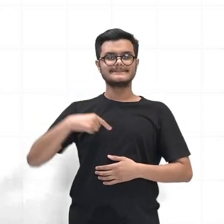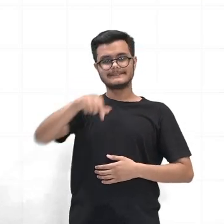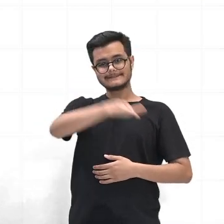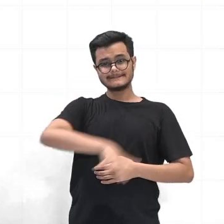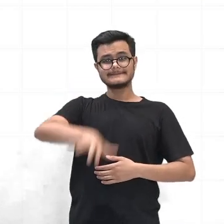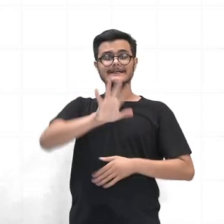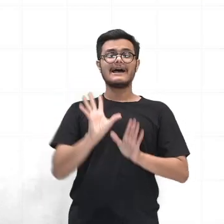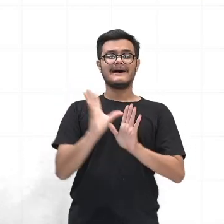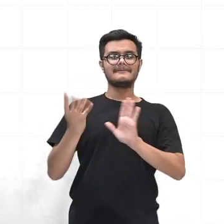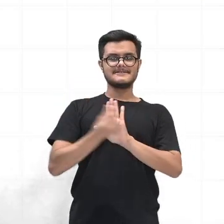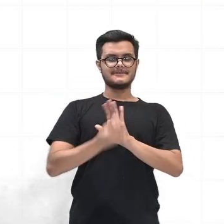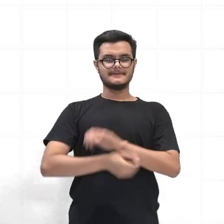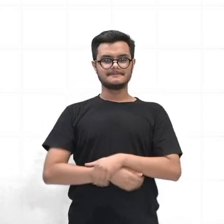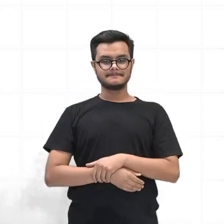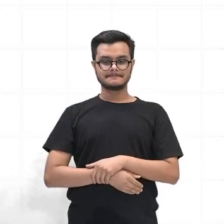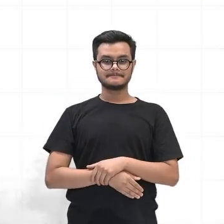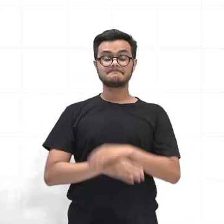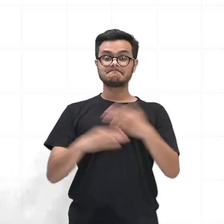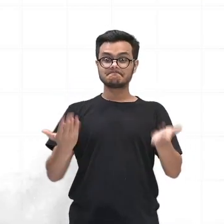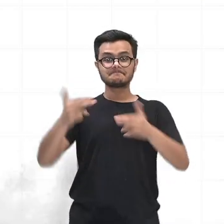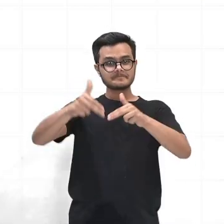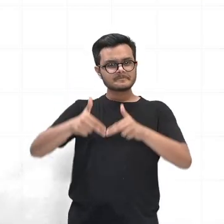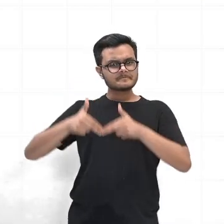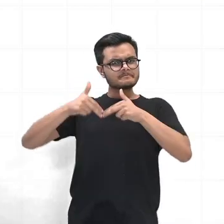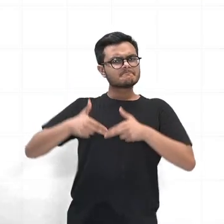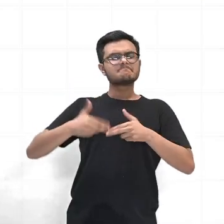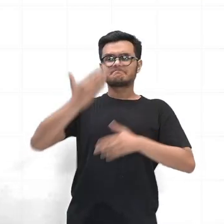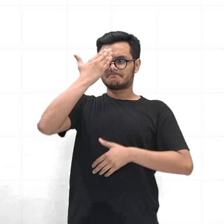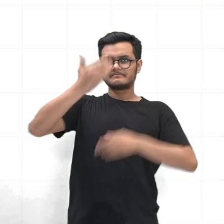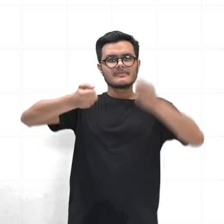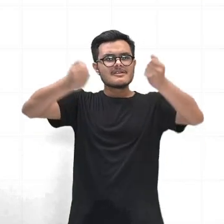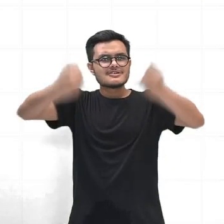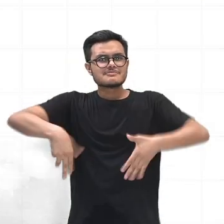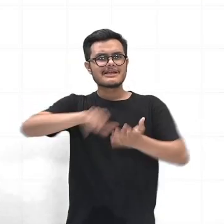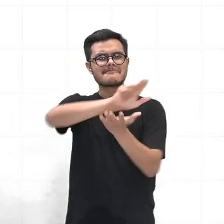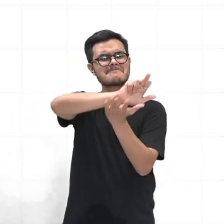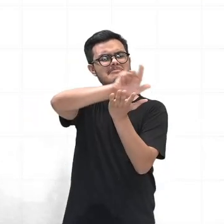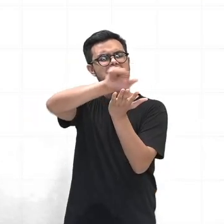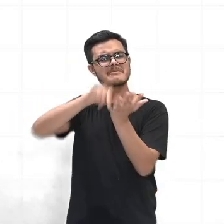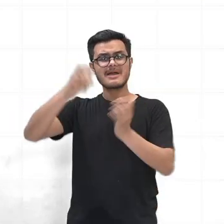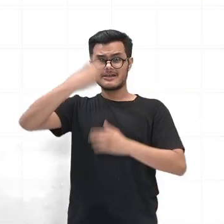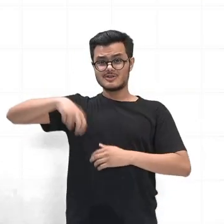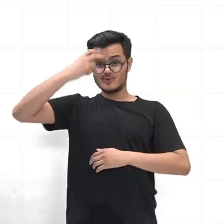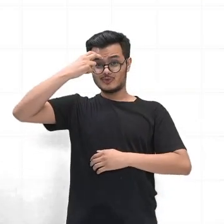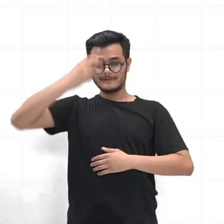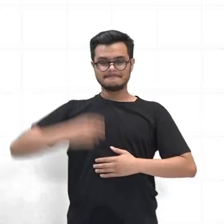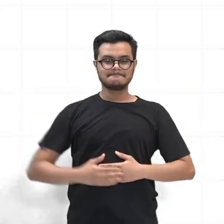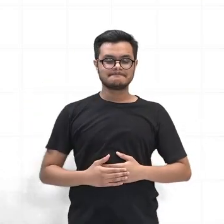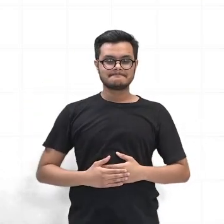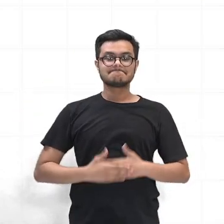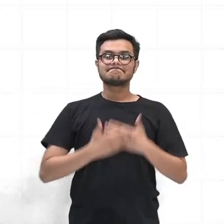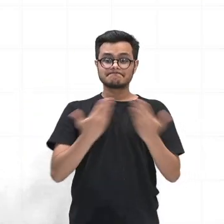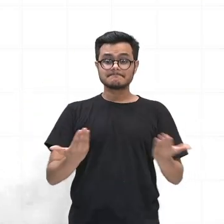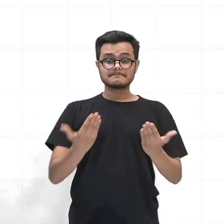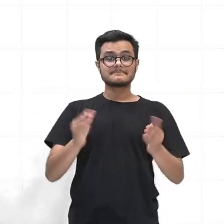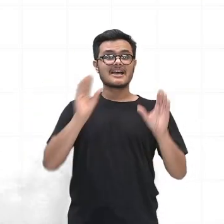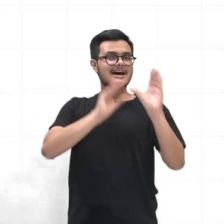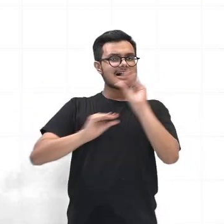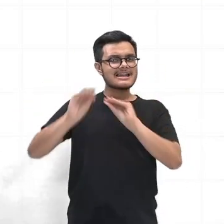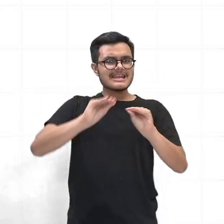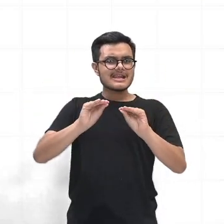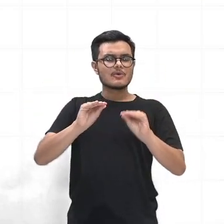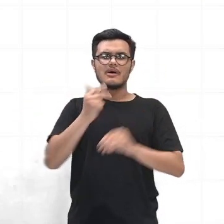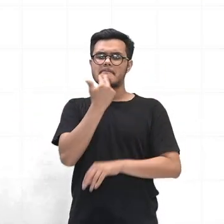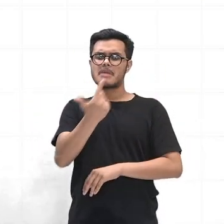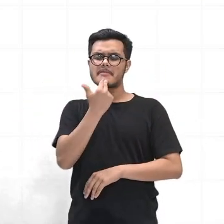da região amazônica. Por isso que a gente fala essa multiplicidade de culturas presentes. E essas línguas eram veículos